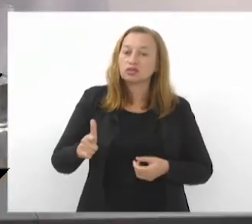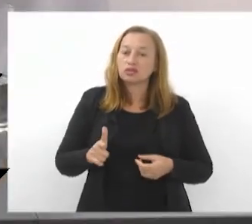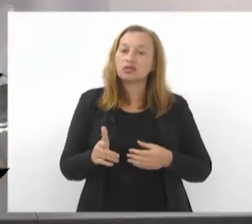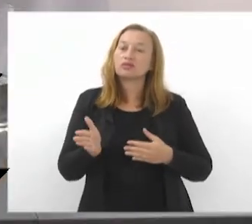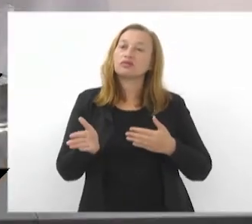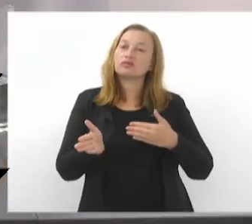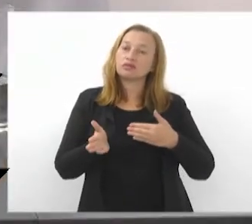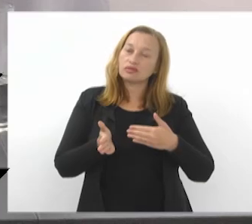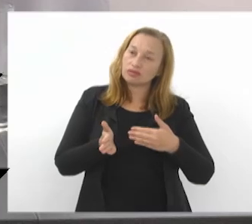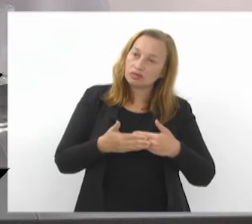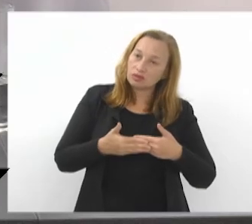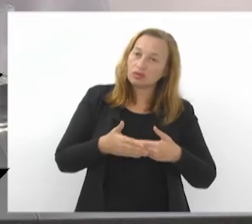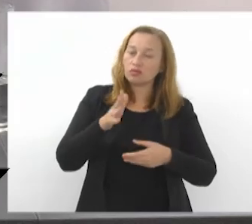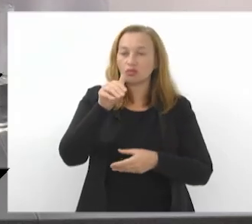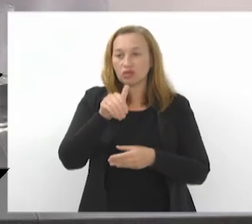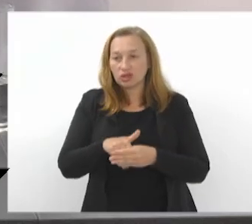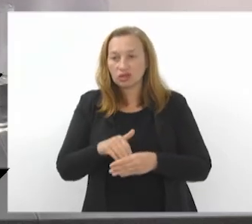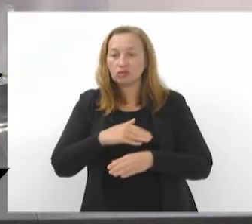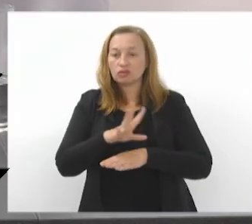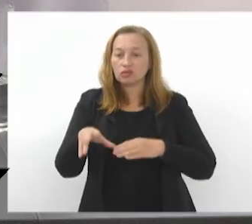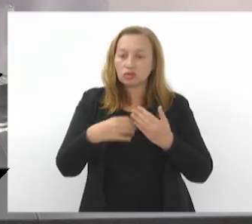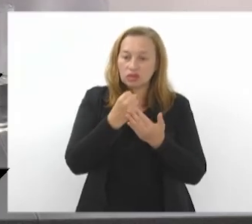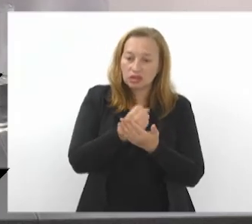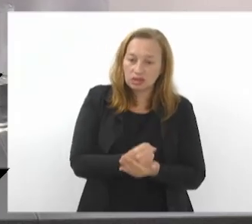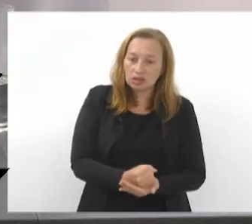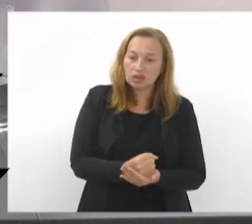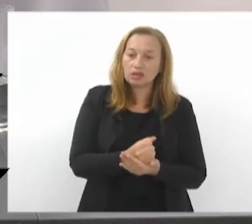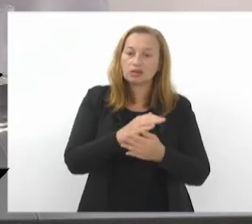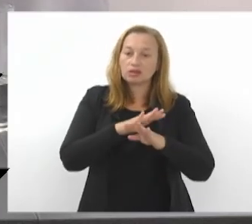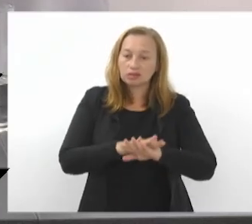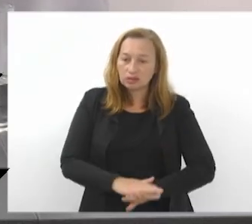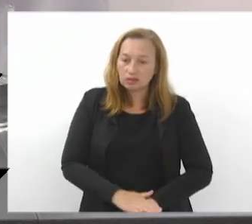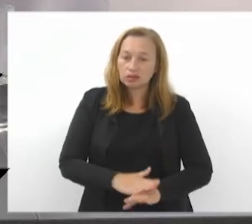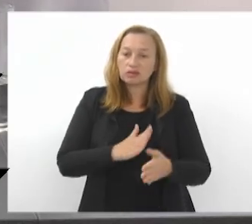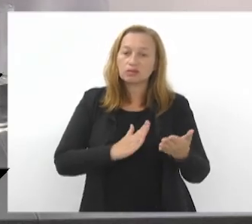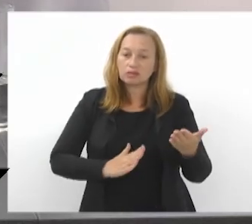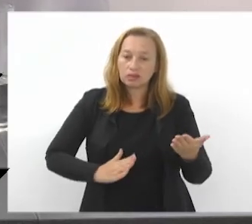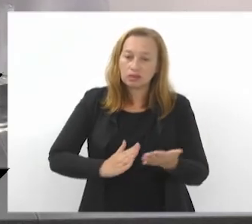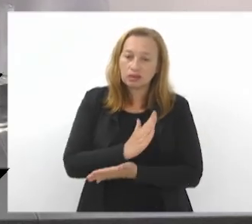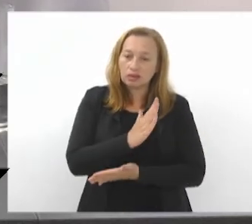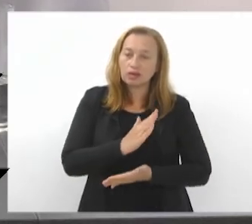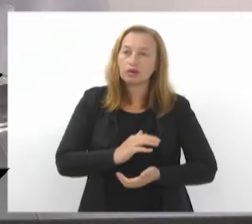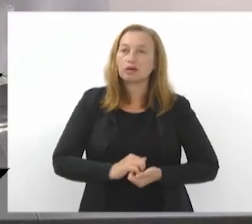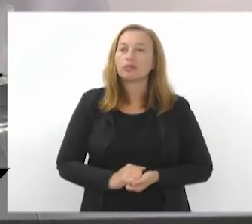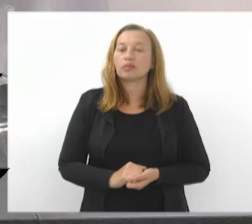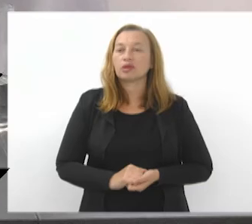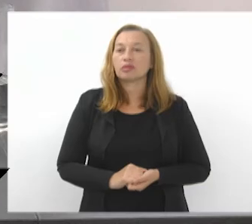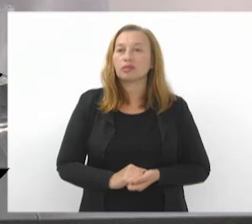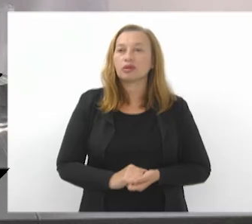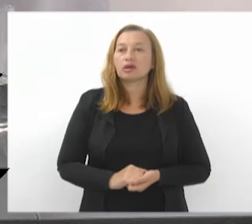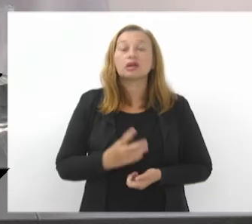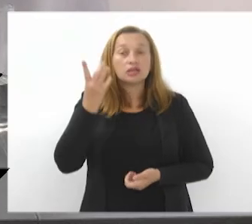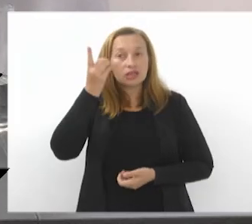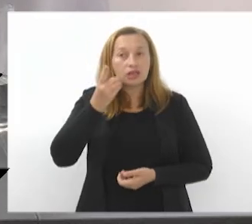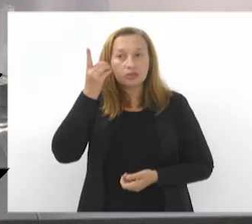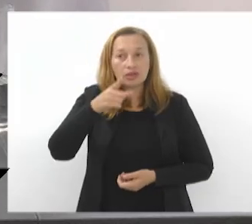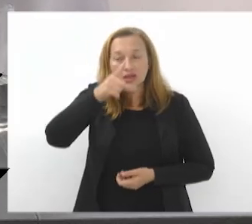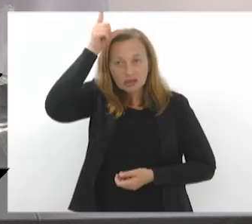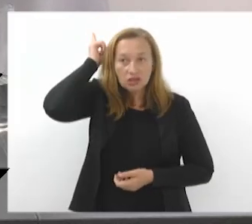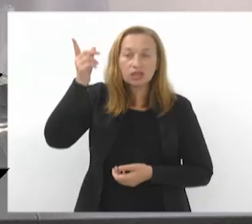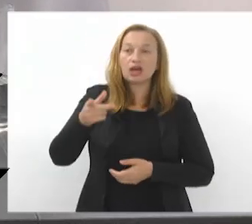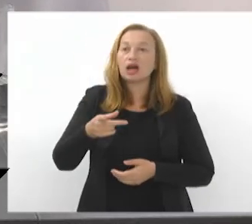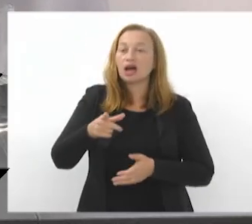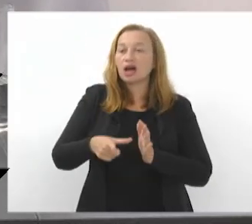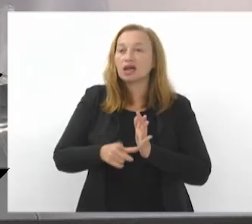queira discutir, encerrada a discussão, em votação. Os senhores que aprovam permaneçam como estão. Deputado Luiz Paulo, antes de